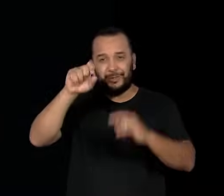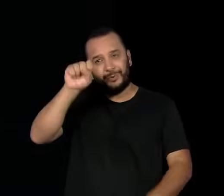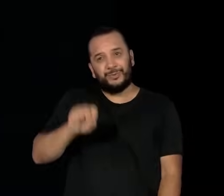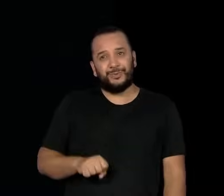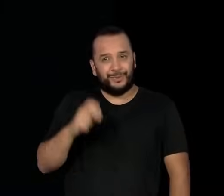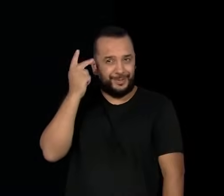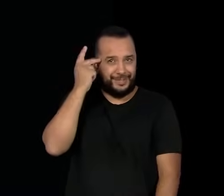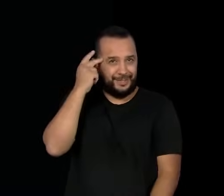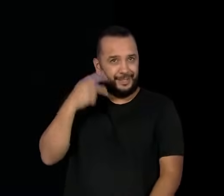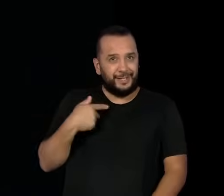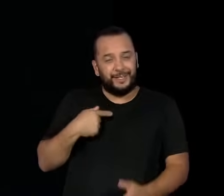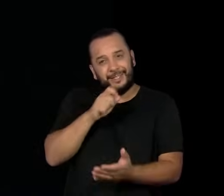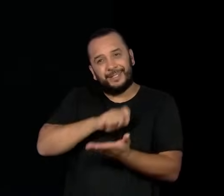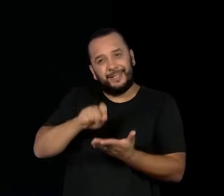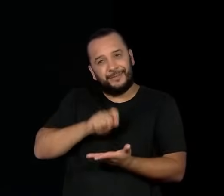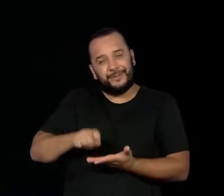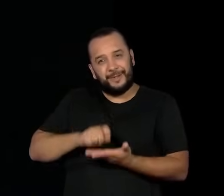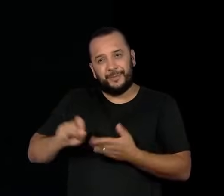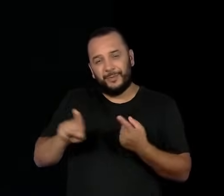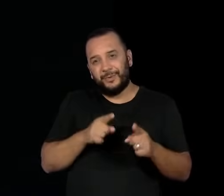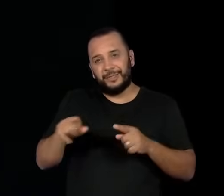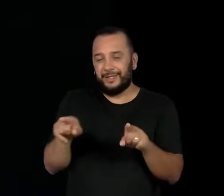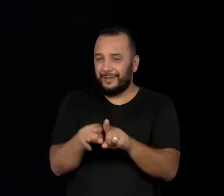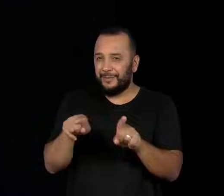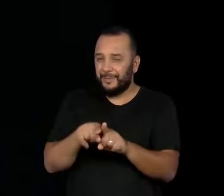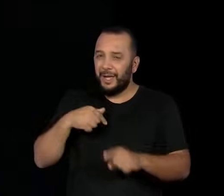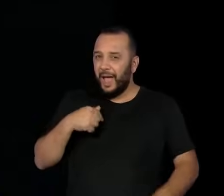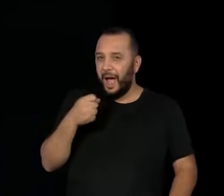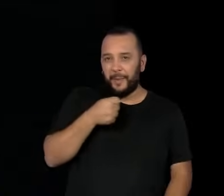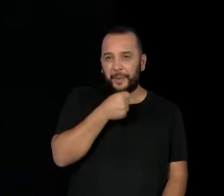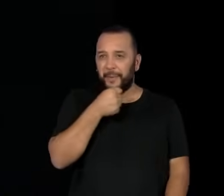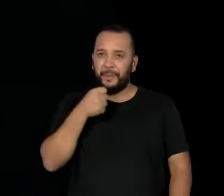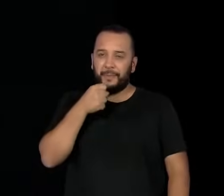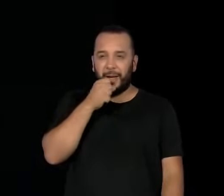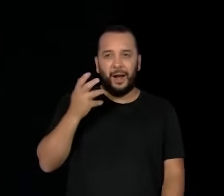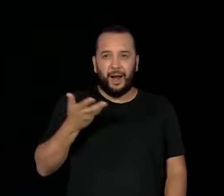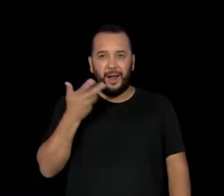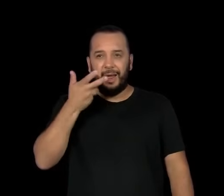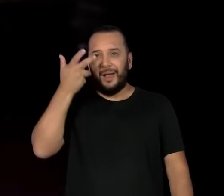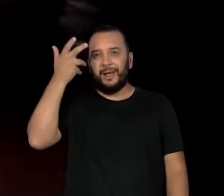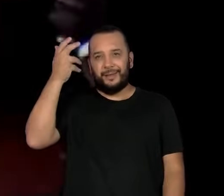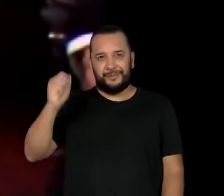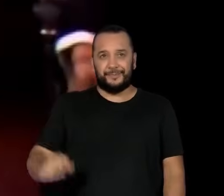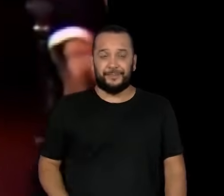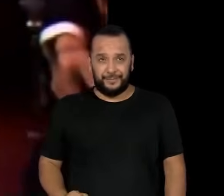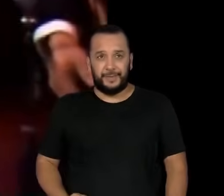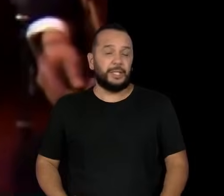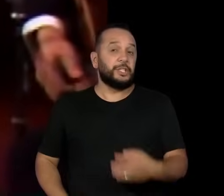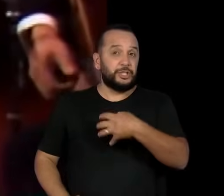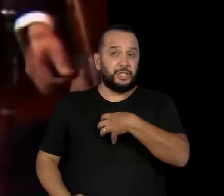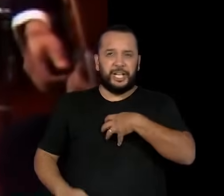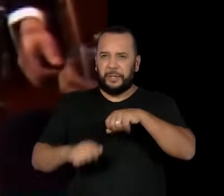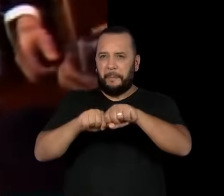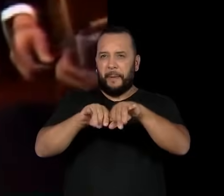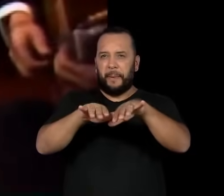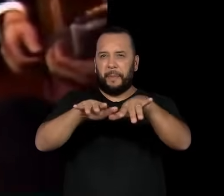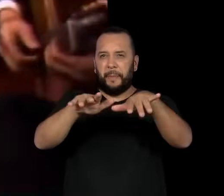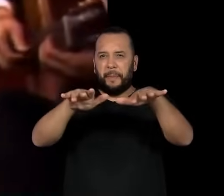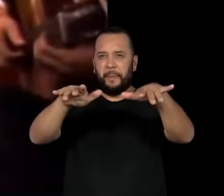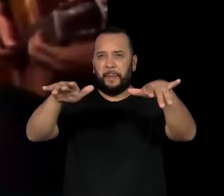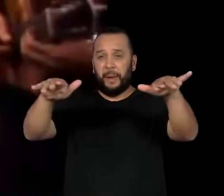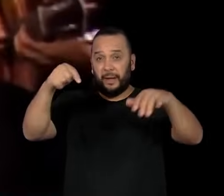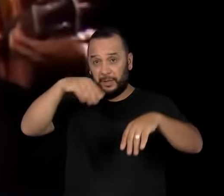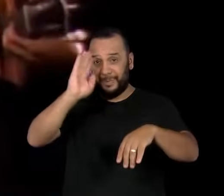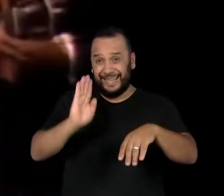para compor e cantar. Mais bonito é morrer. O estilo alcançou enorme sucesso não só